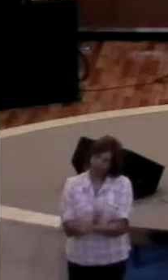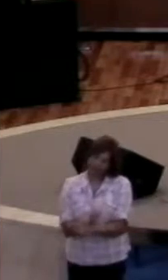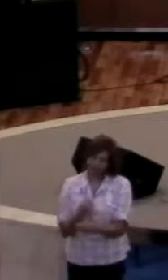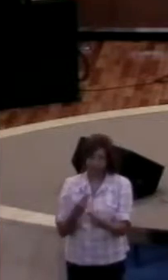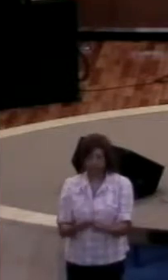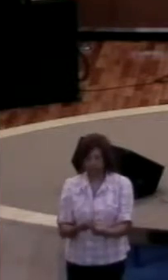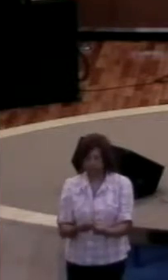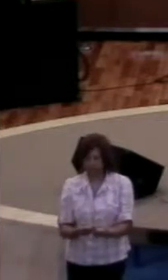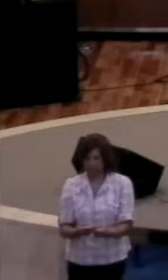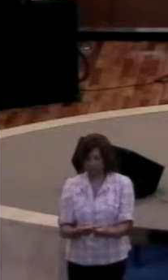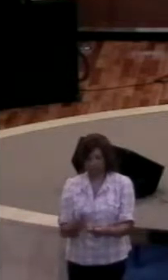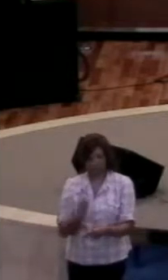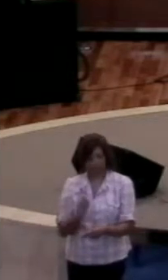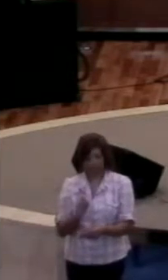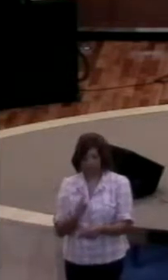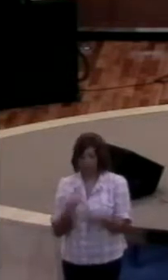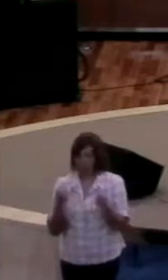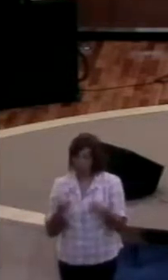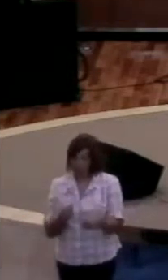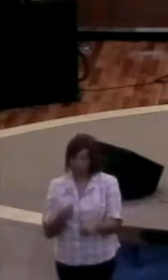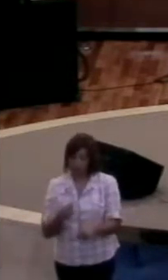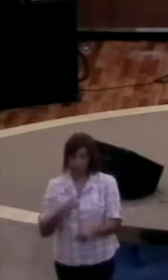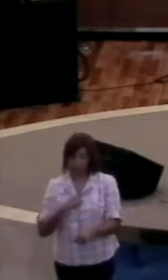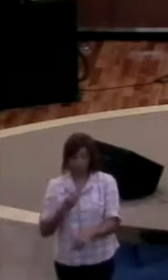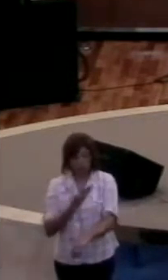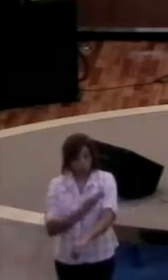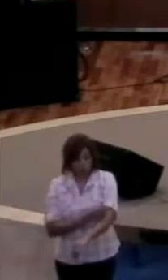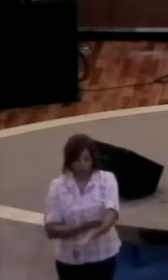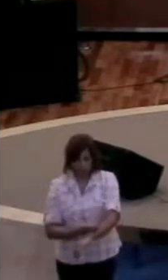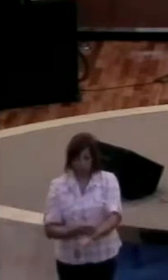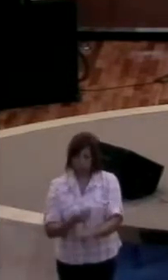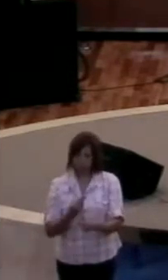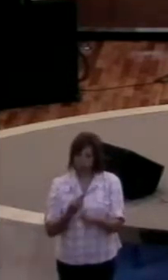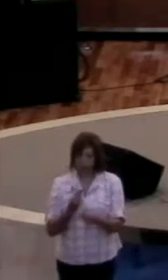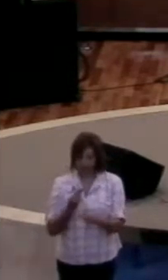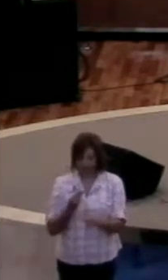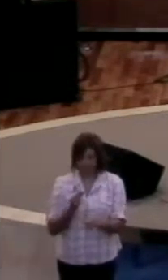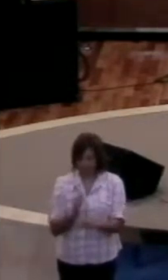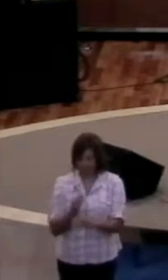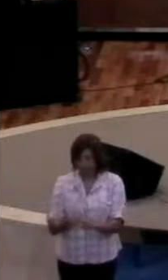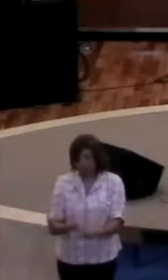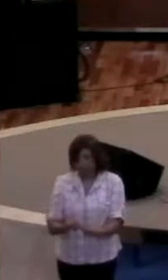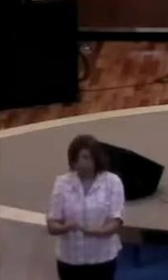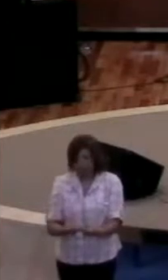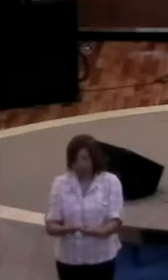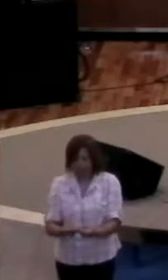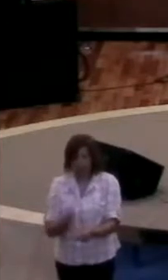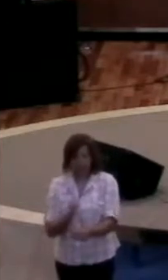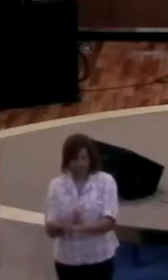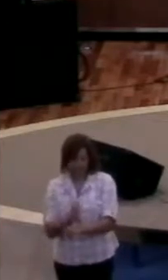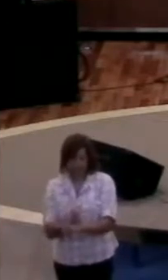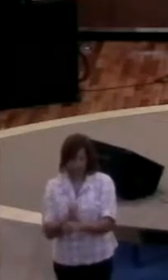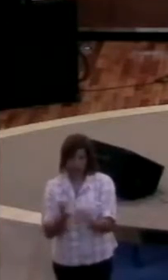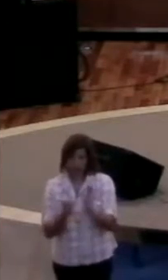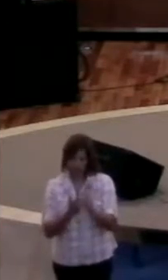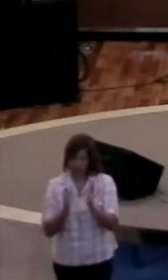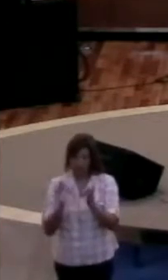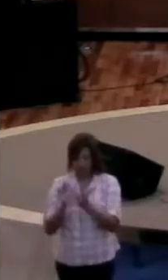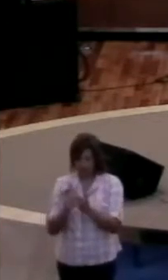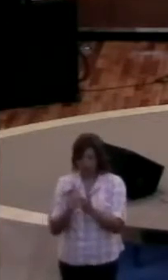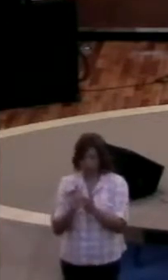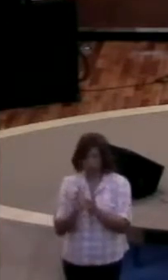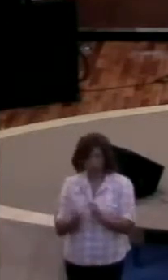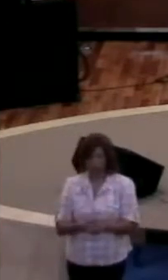vítimas fáceis de estratégias meramente humanas. Por quê? Nós começamos a confiar em pagar dinheiro para